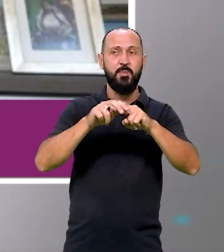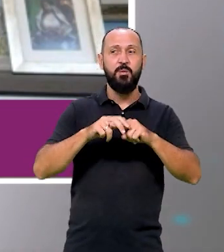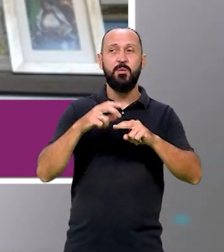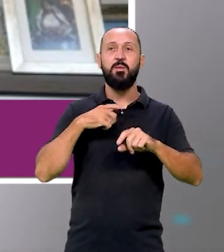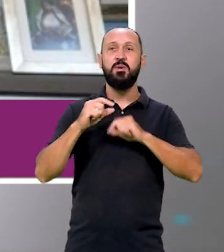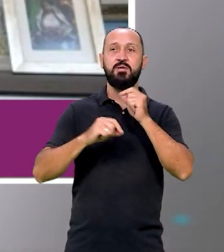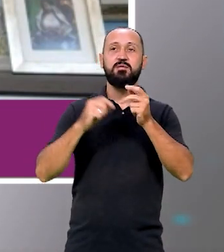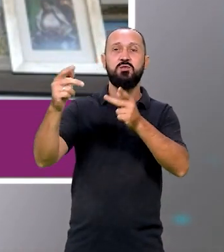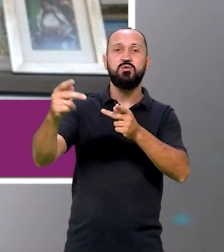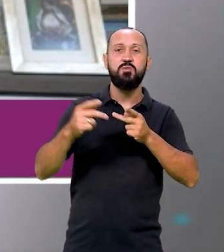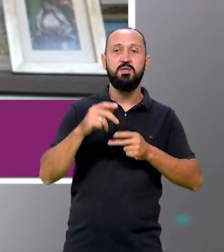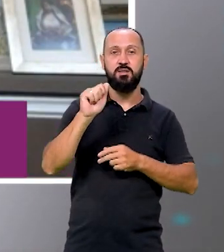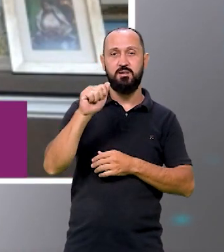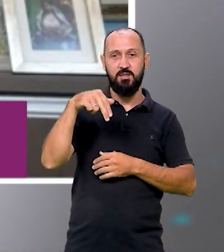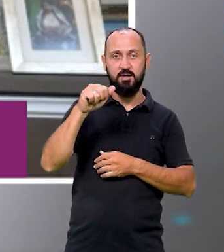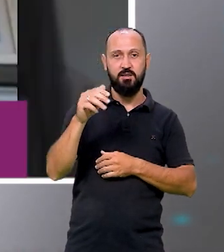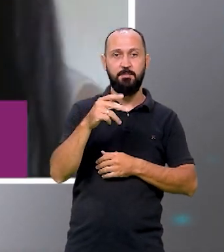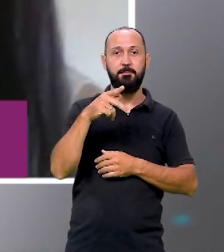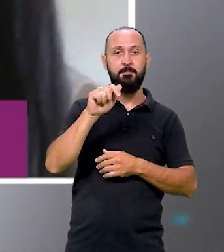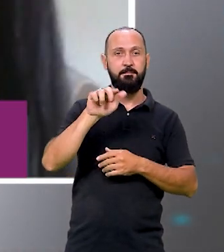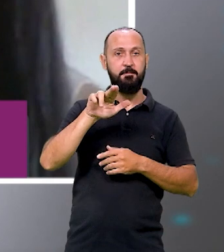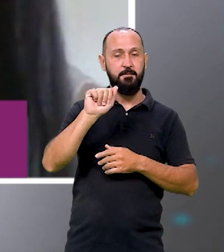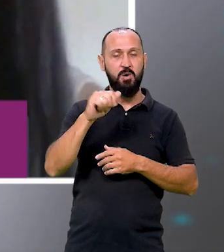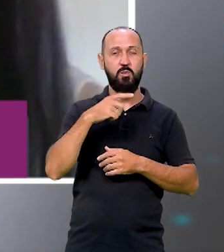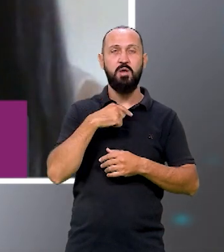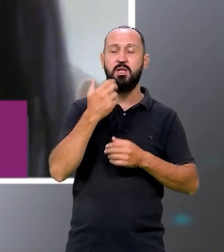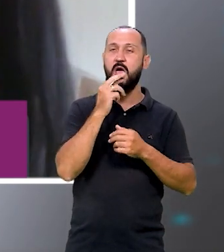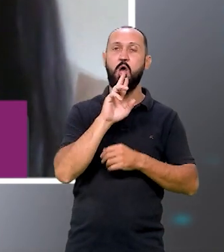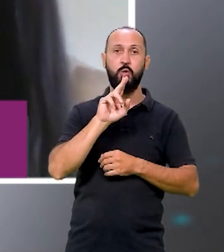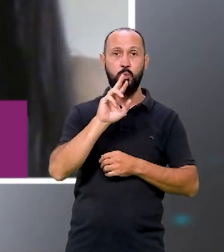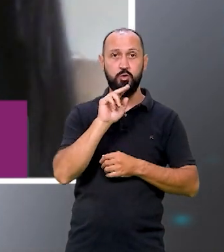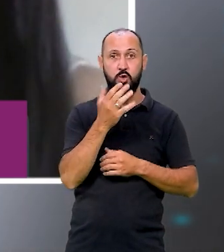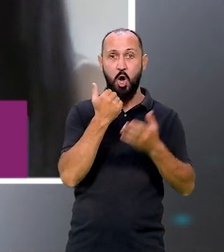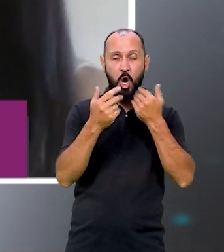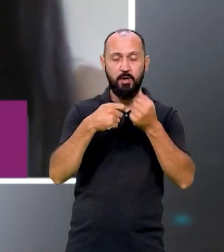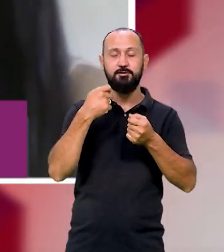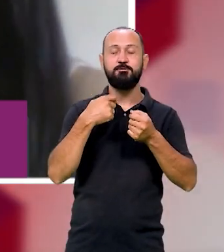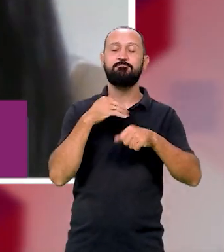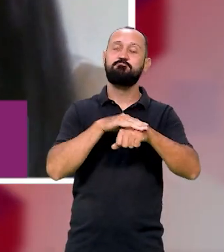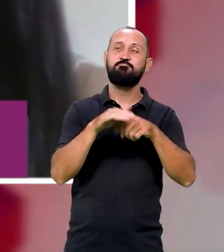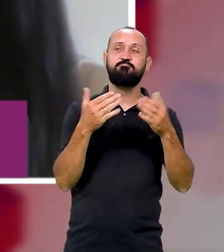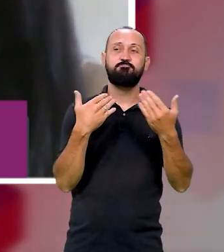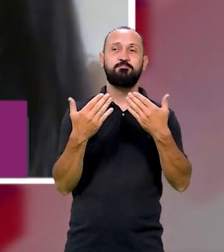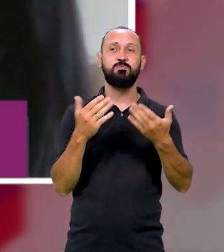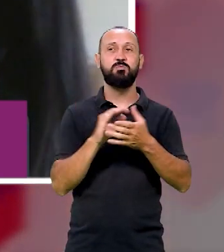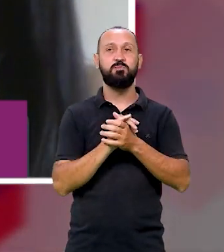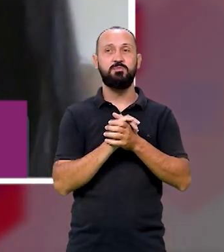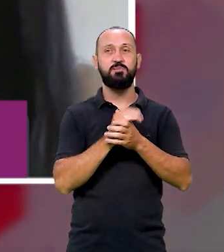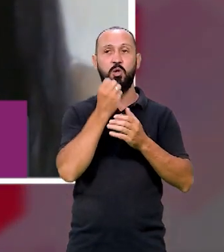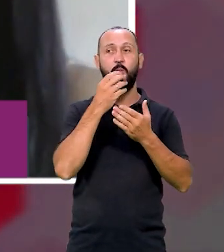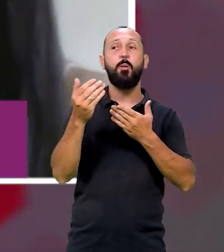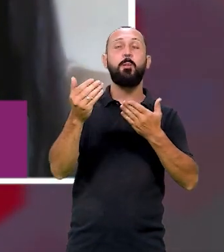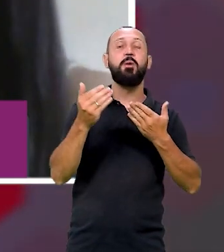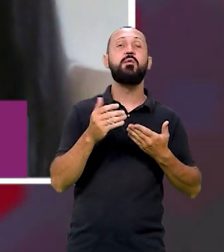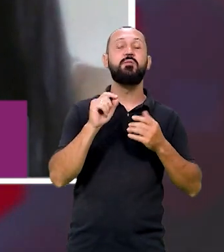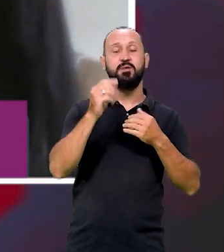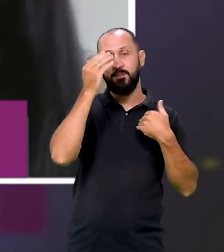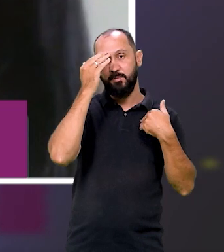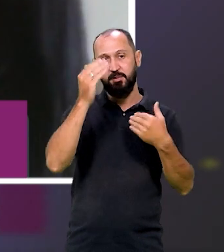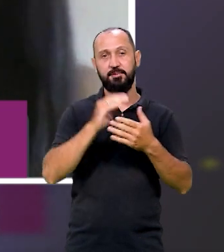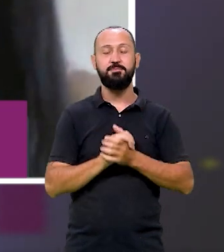por isso que eu convido a Ana Paula Paiva, que é nutricionista, vai bater um papo com a gente, então, nessa edição. Seja